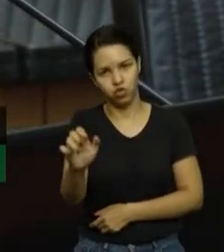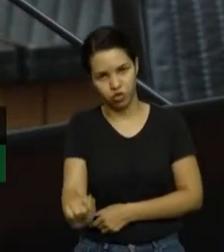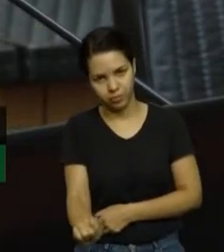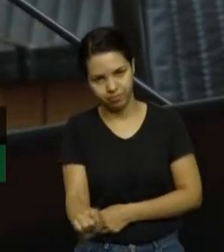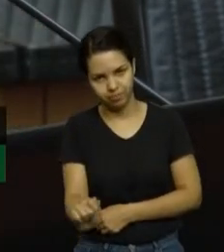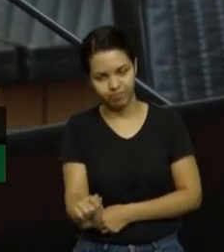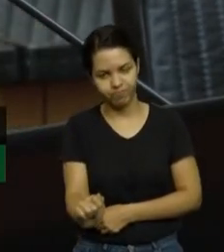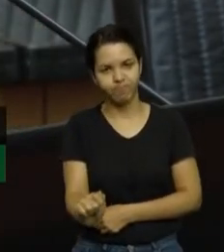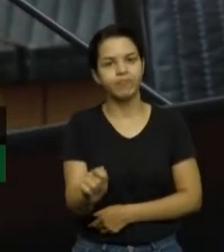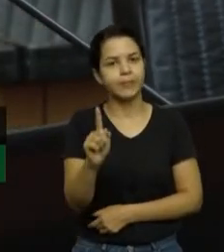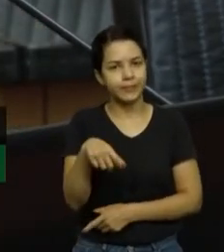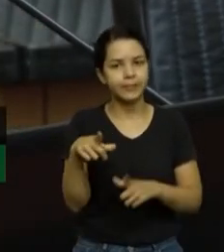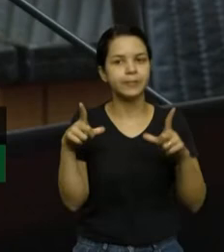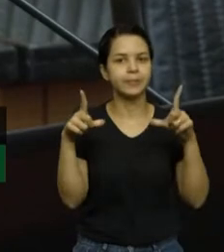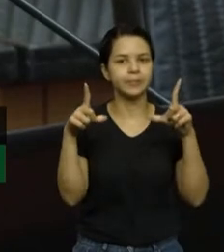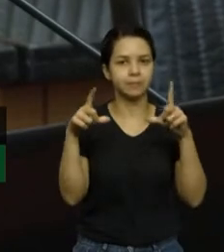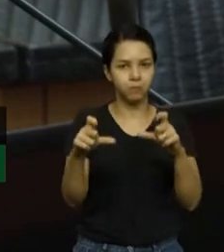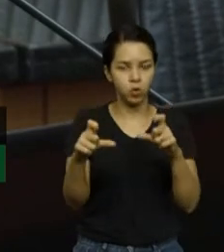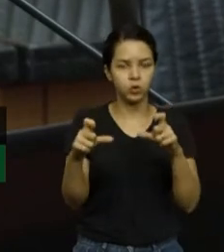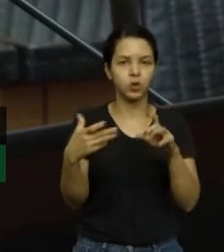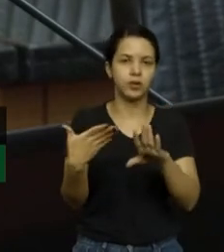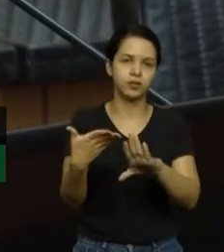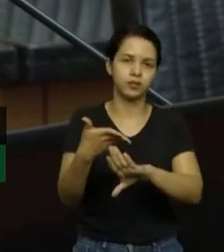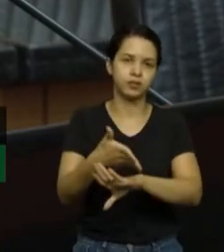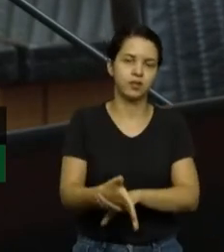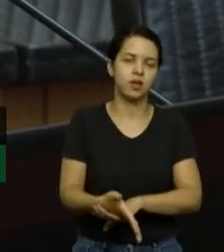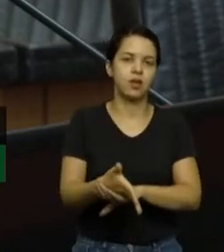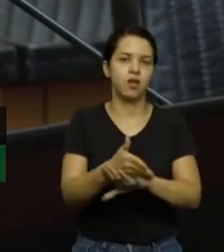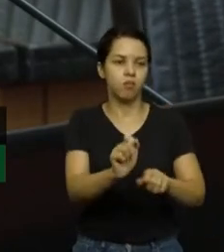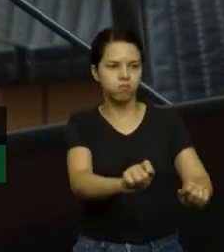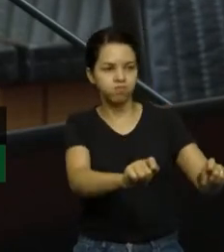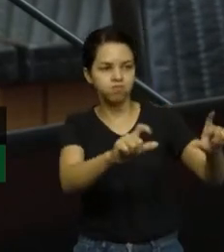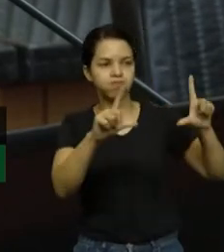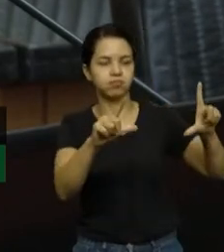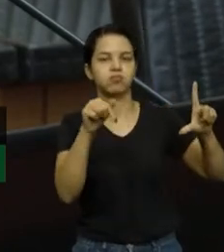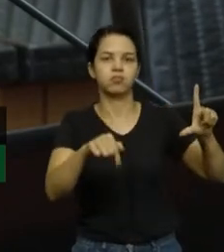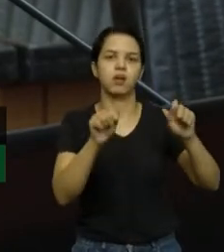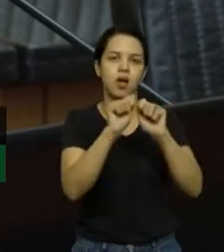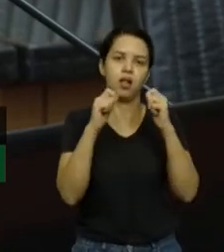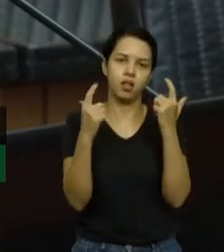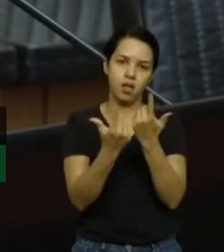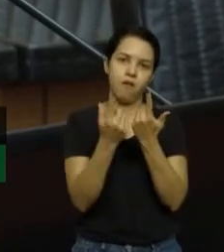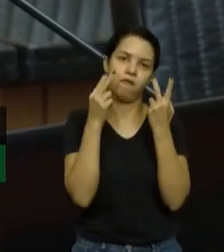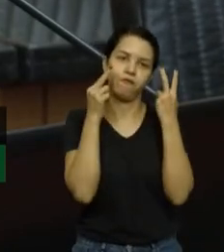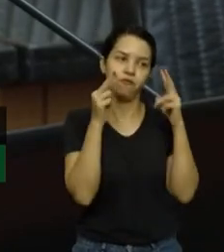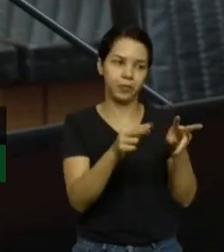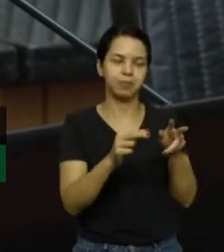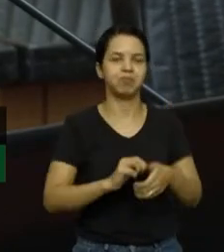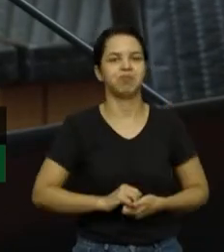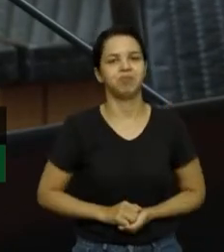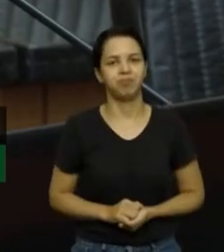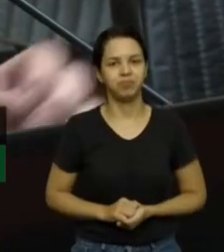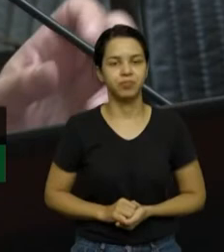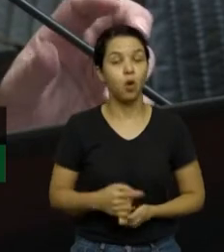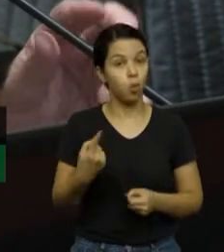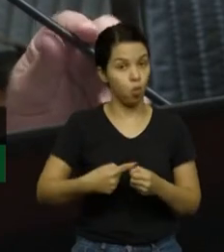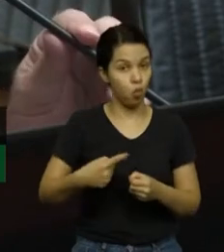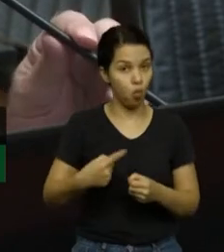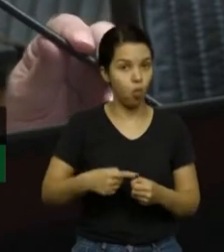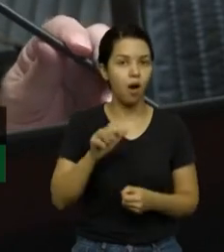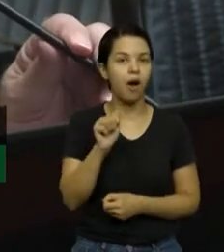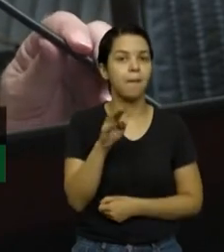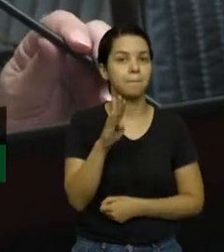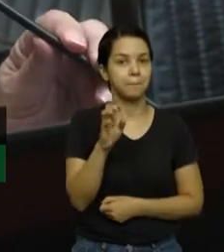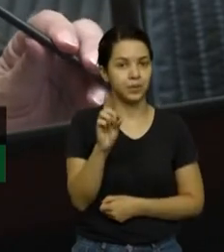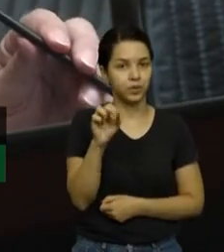entrada da nossa casa legislativa. Município de Abedão Batista, que, como diz o prefeito